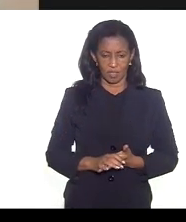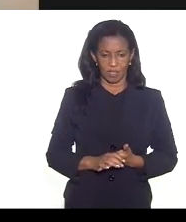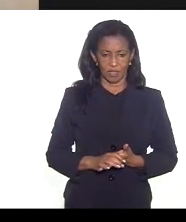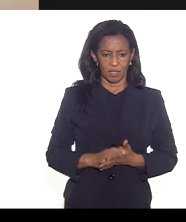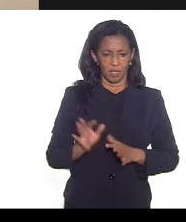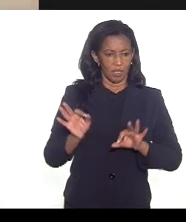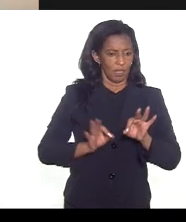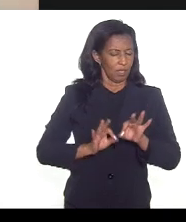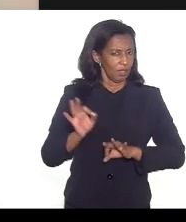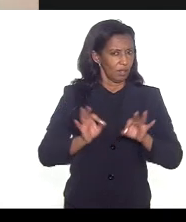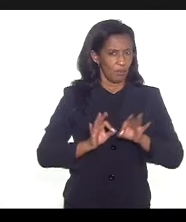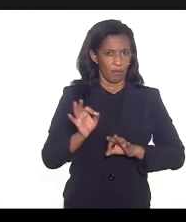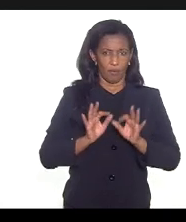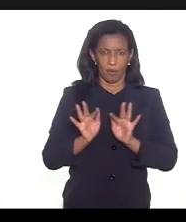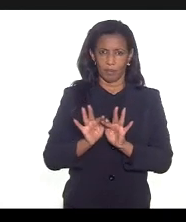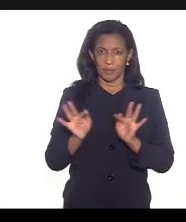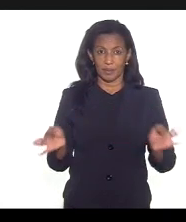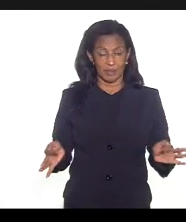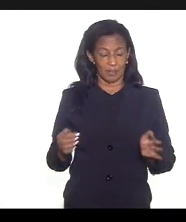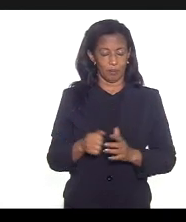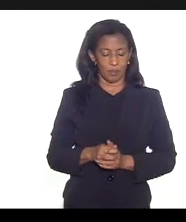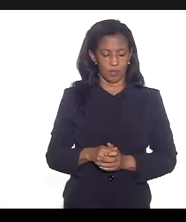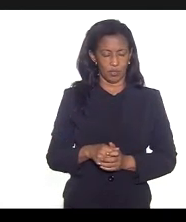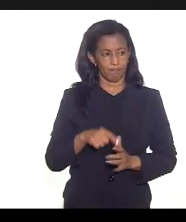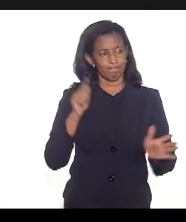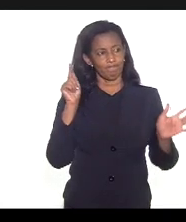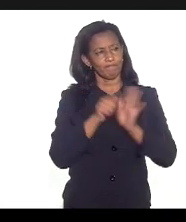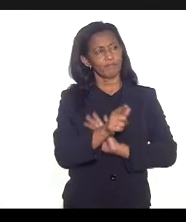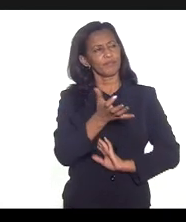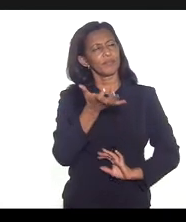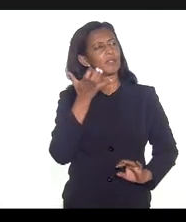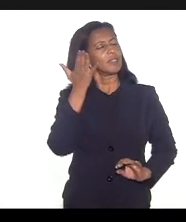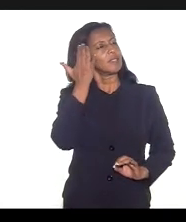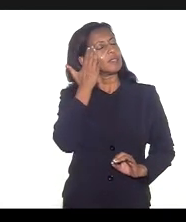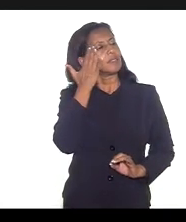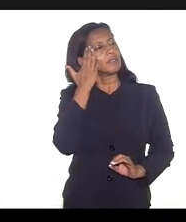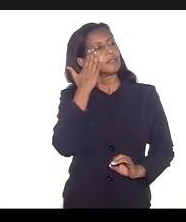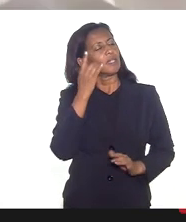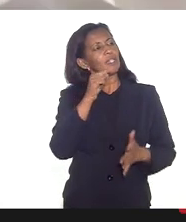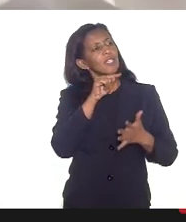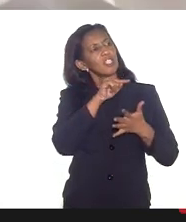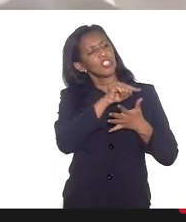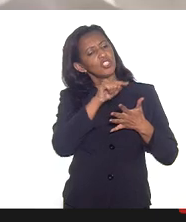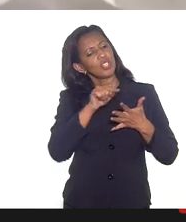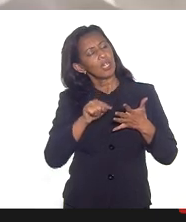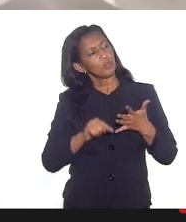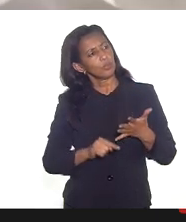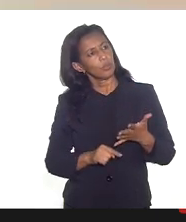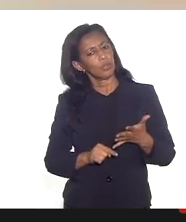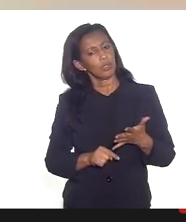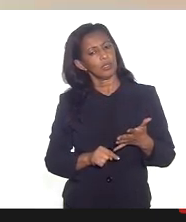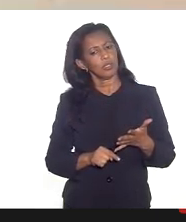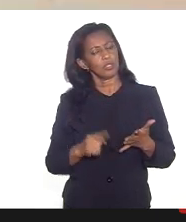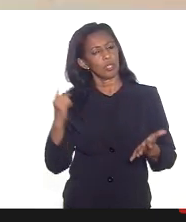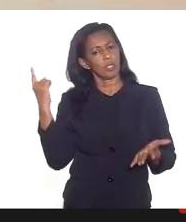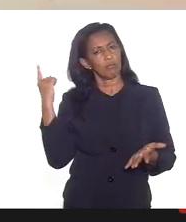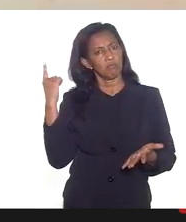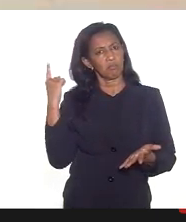bem pontual né que a gente gostaria de saber seria indicadores que